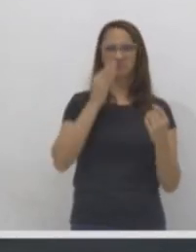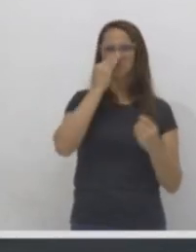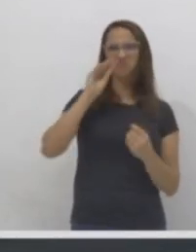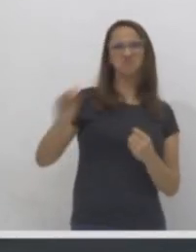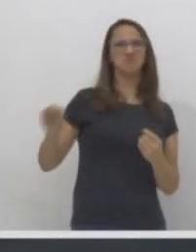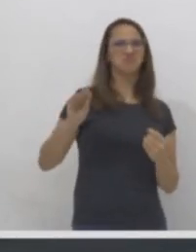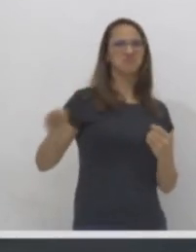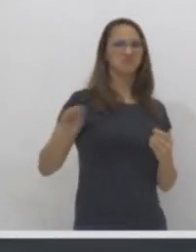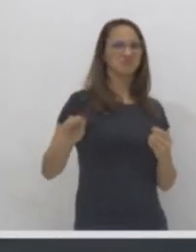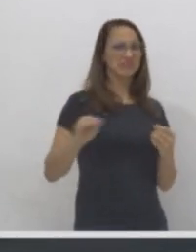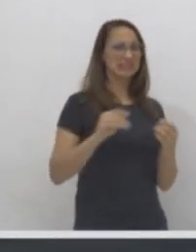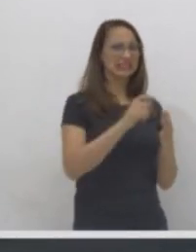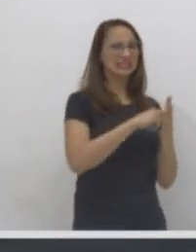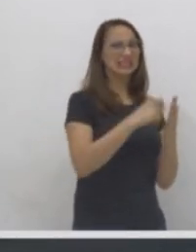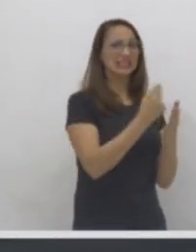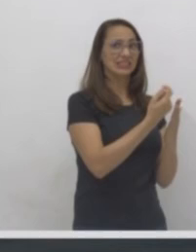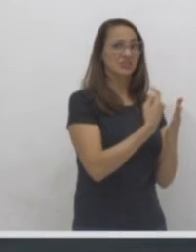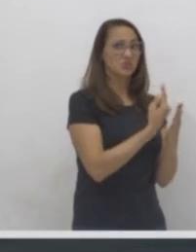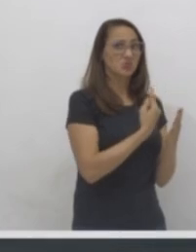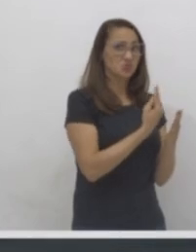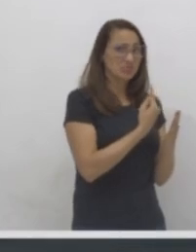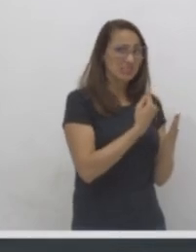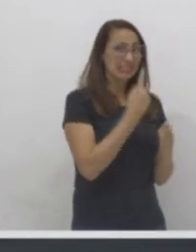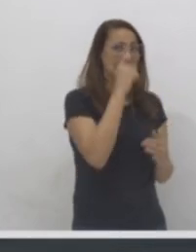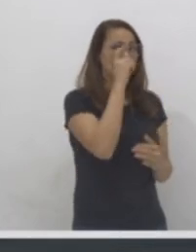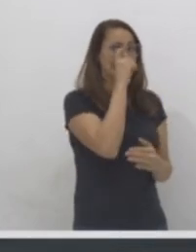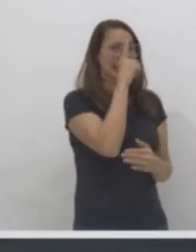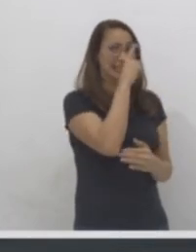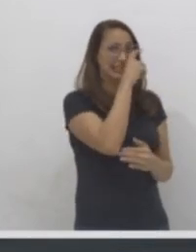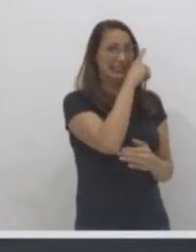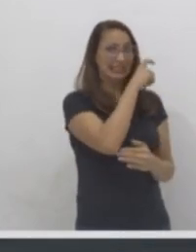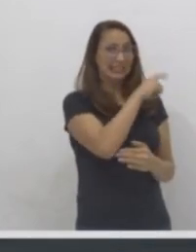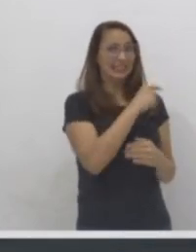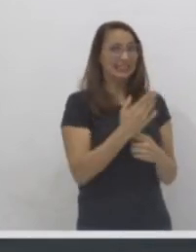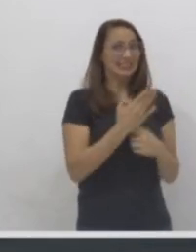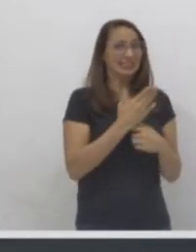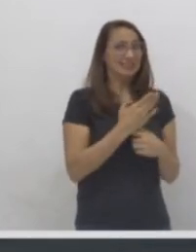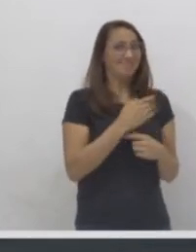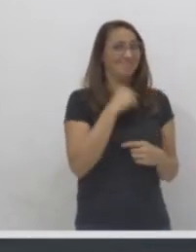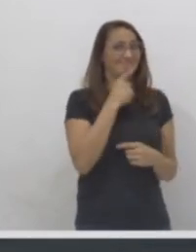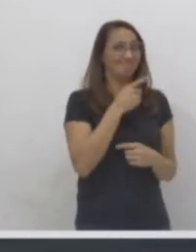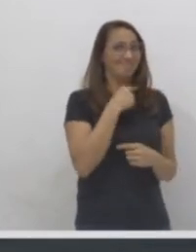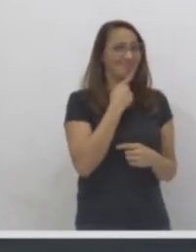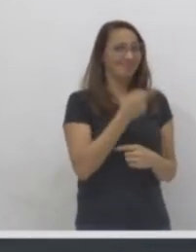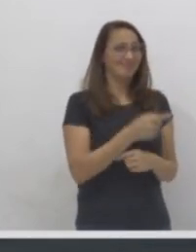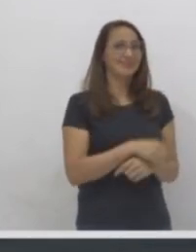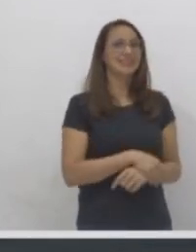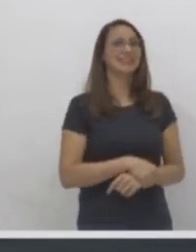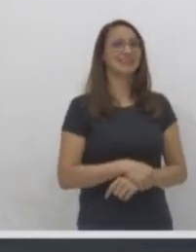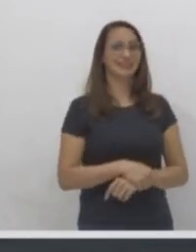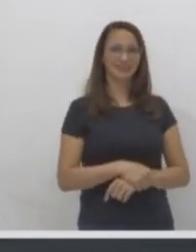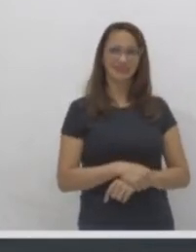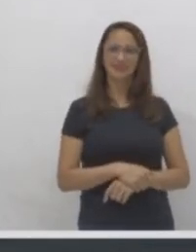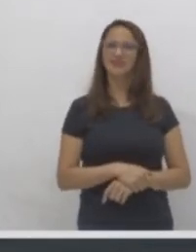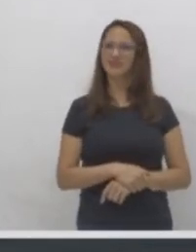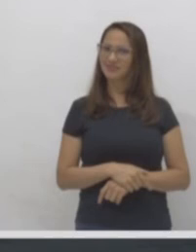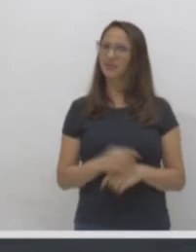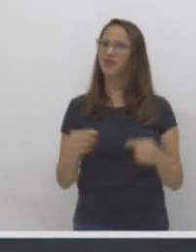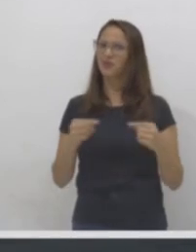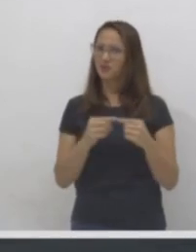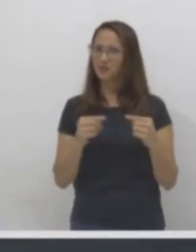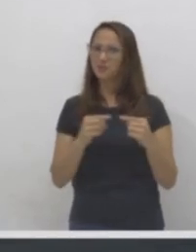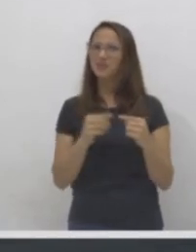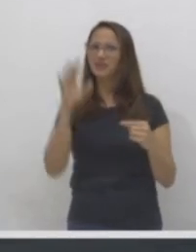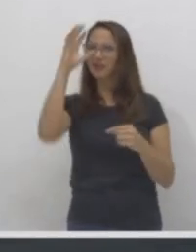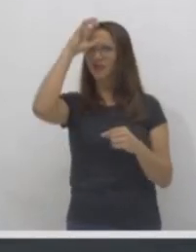momento em que ele precisou de ajuda, de auxílio. Compreende? Essa é a moral da história, tá ok?